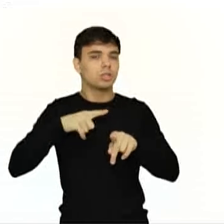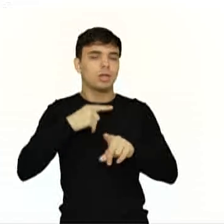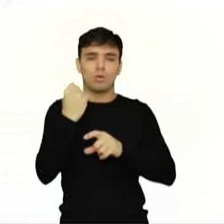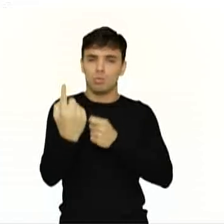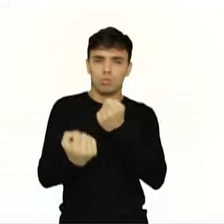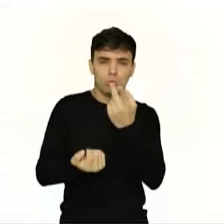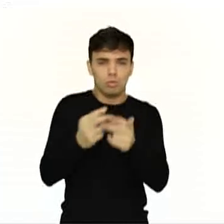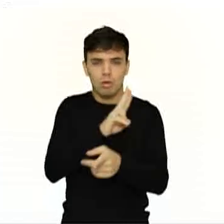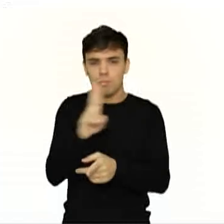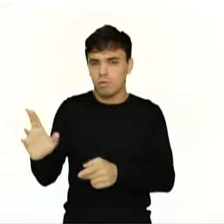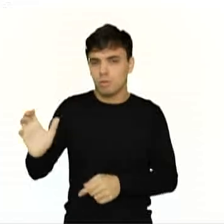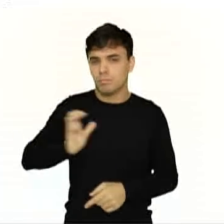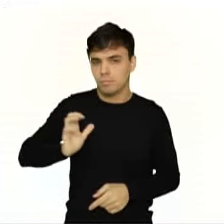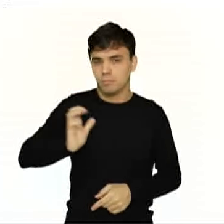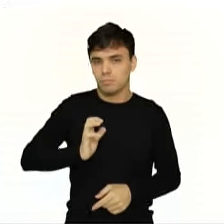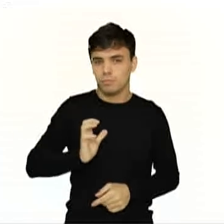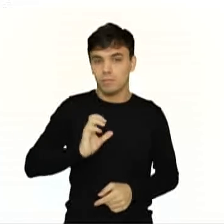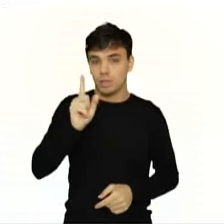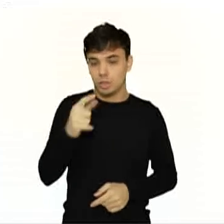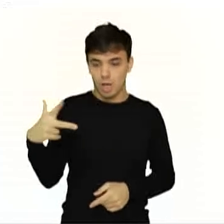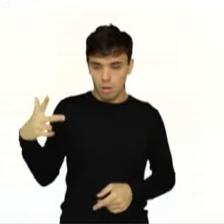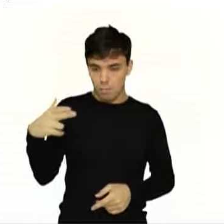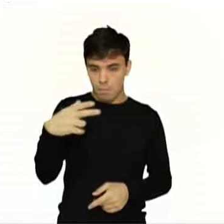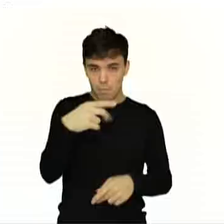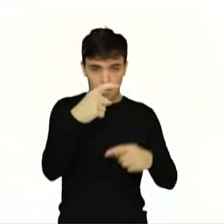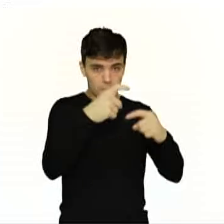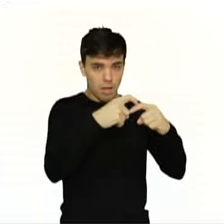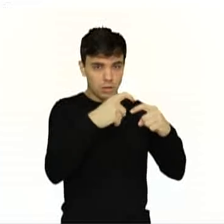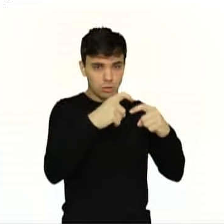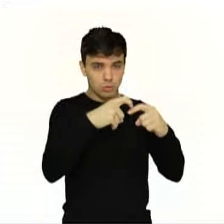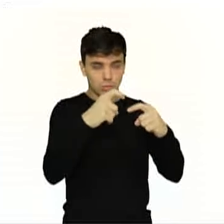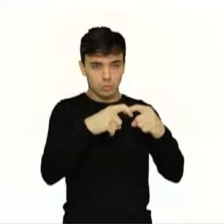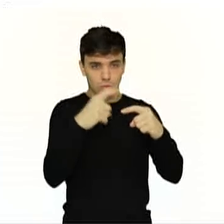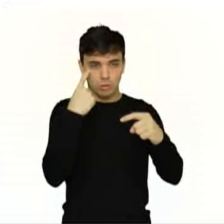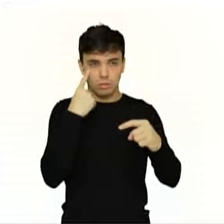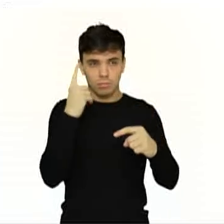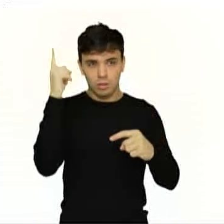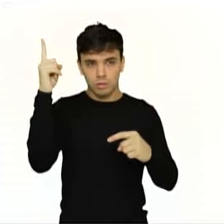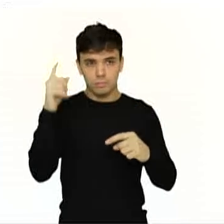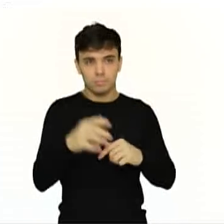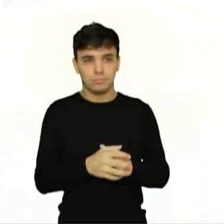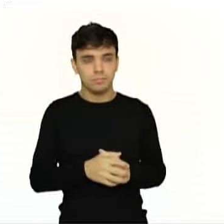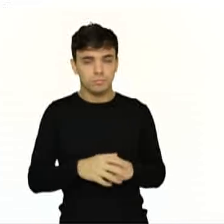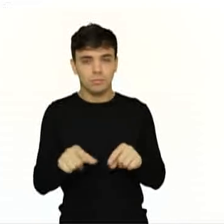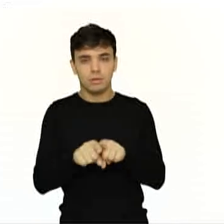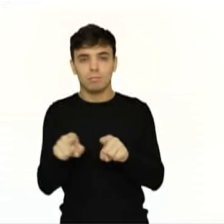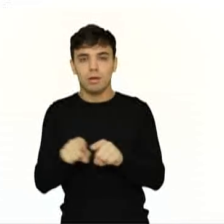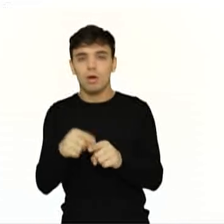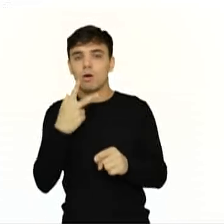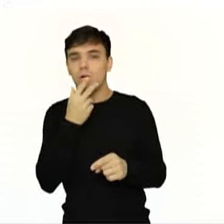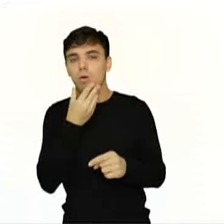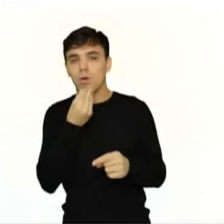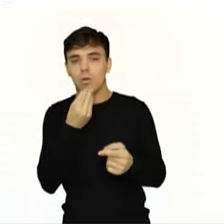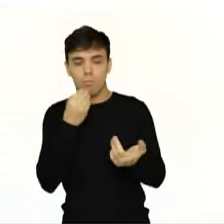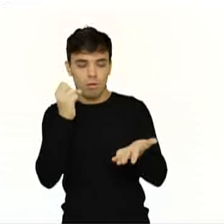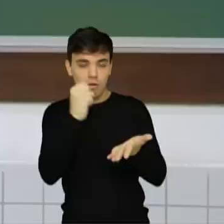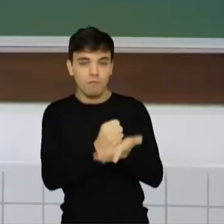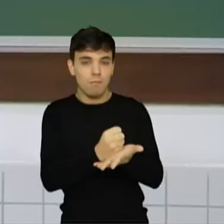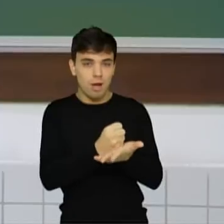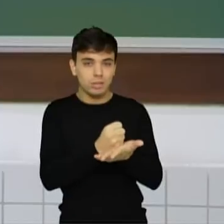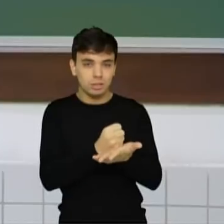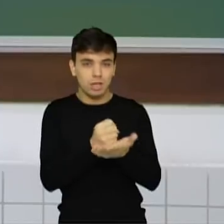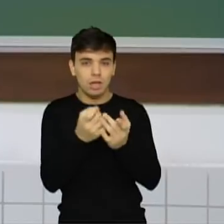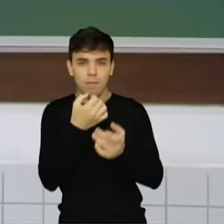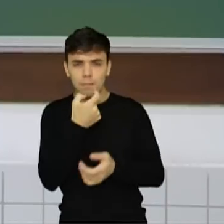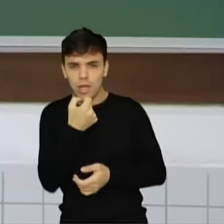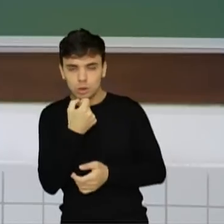aí. Entre eles um cirurgião, que era o Cipriano Barata, e um farmacêutico, que era o João Ladislau. Tá. O que vai acontecer?